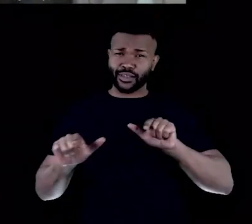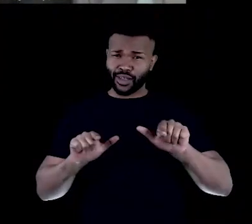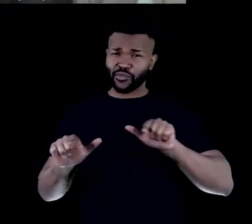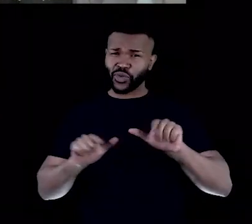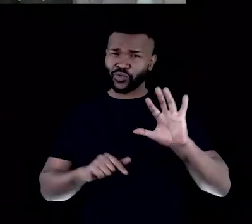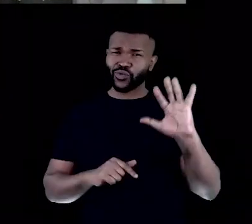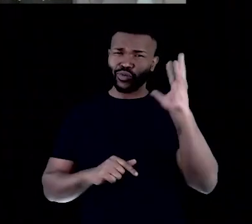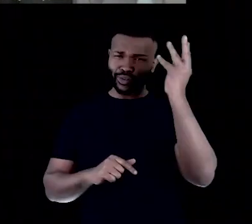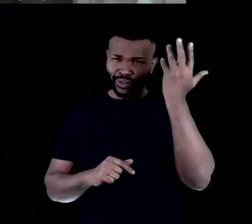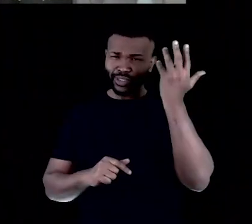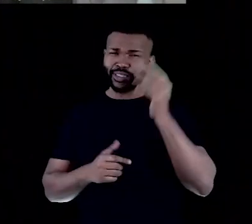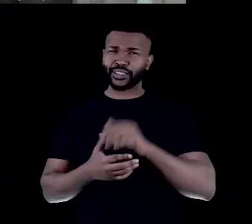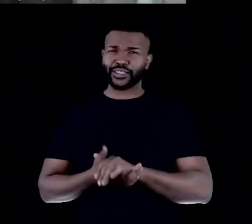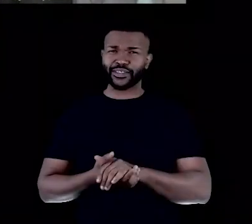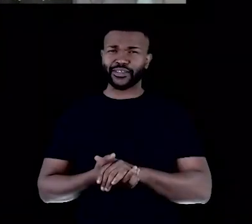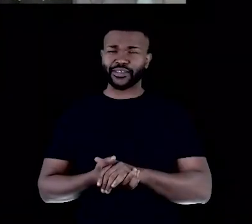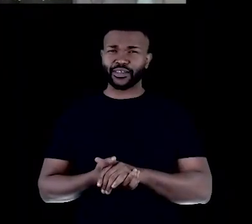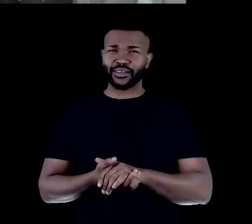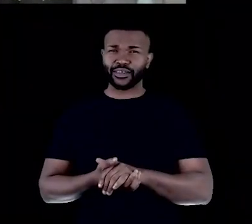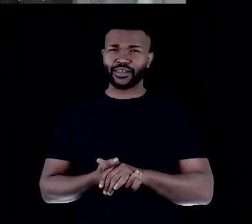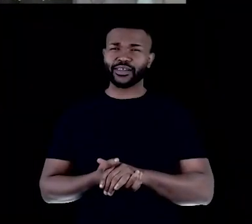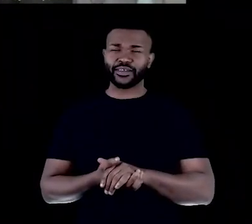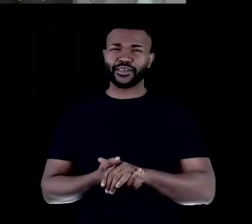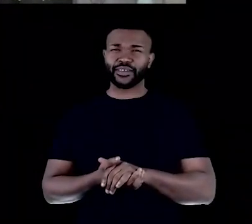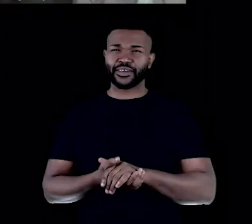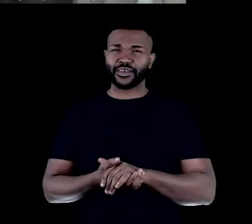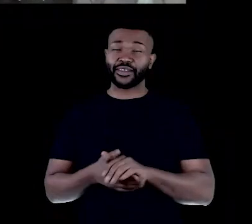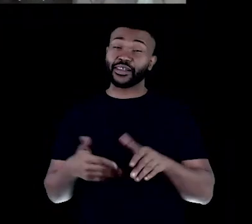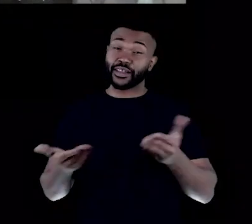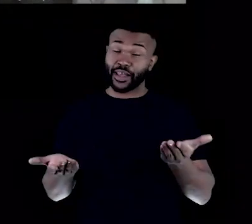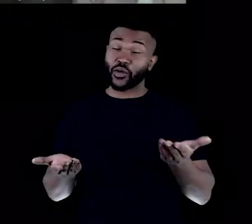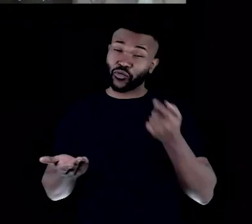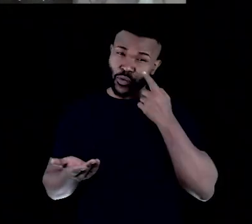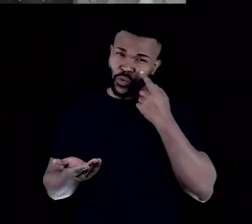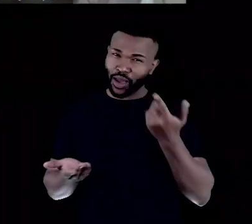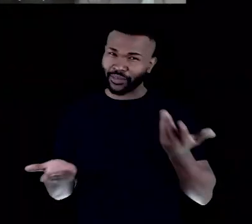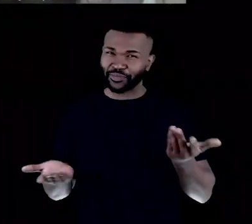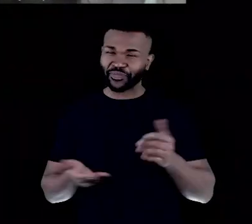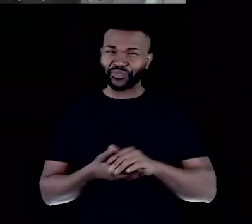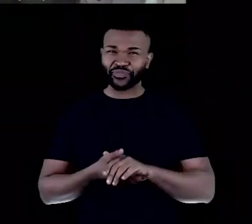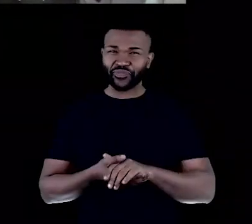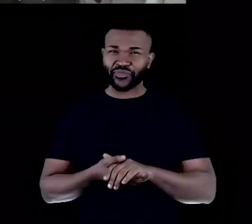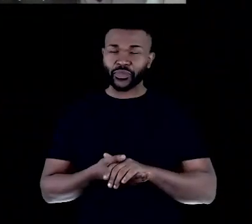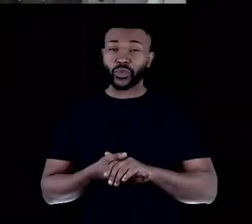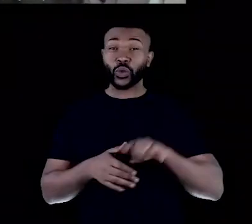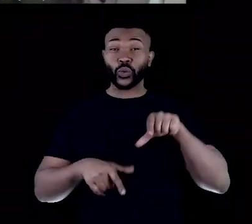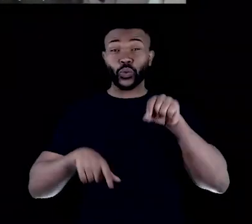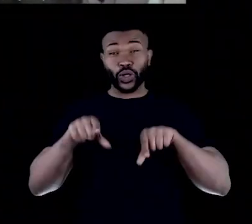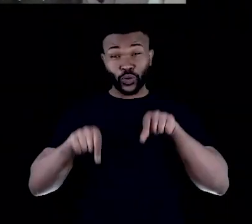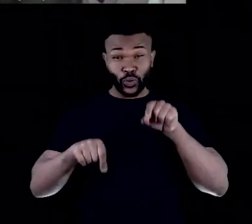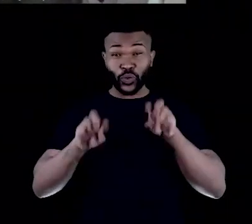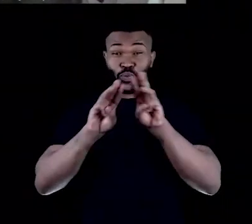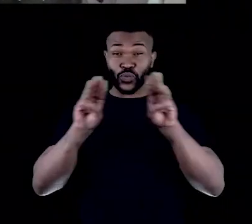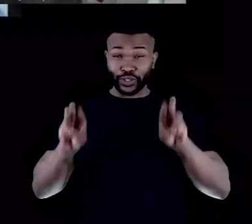esse trabalho sair, assim, acontecer de uma outra, de melhor. Vamos lá, gente, curadores, curadores